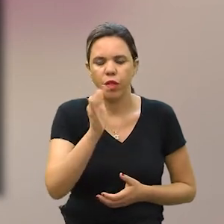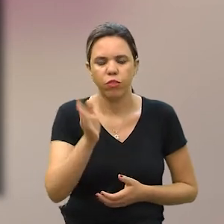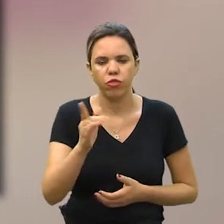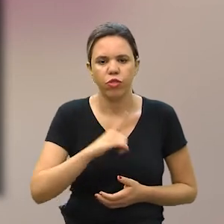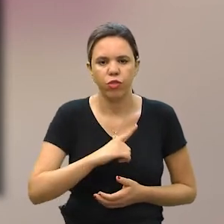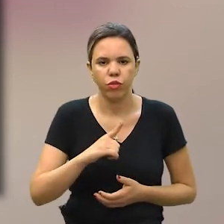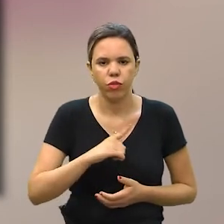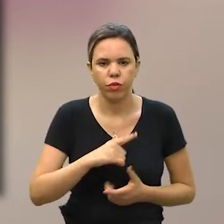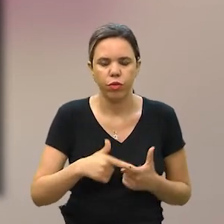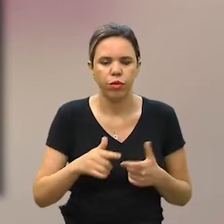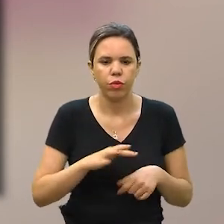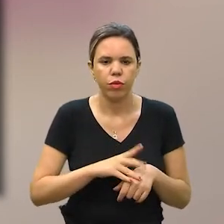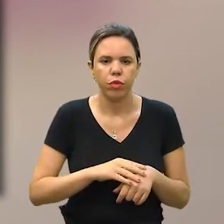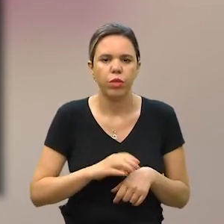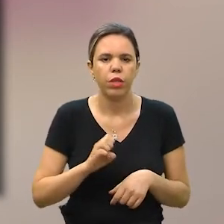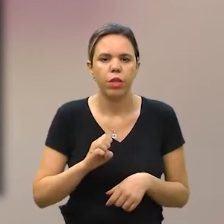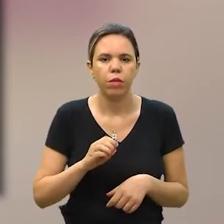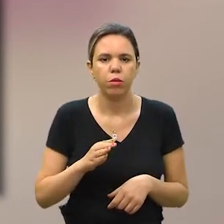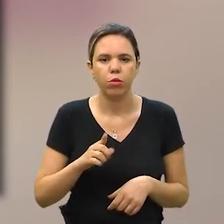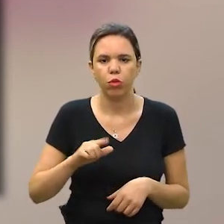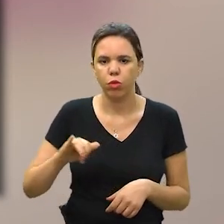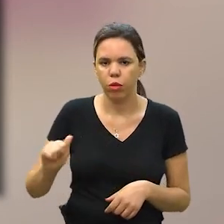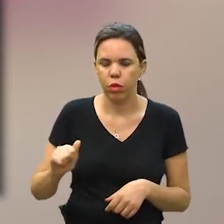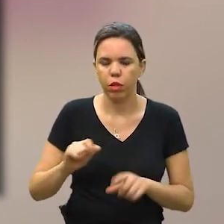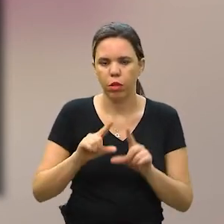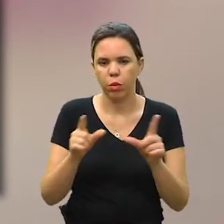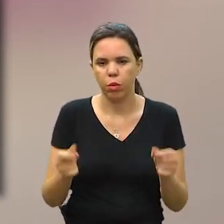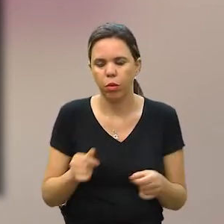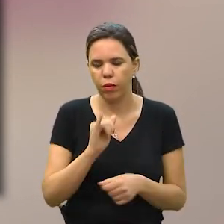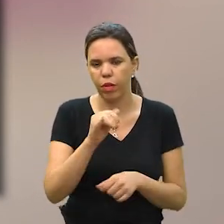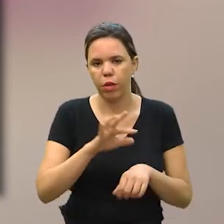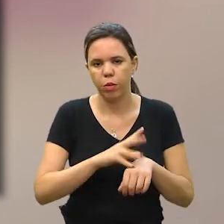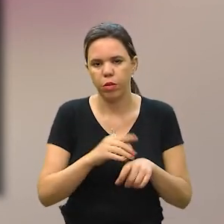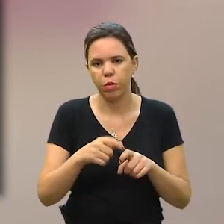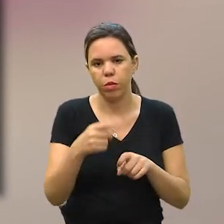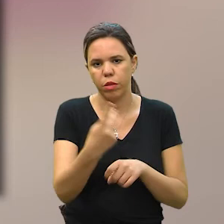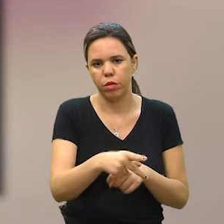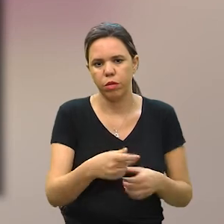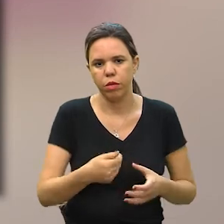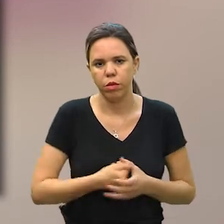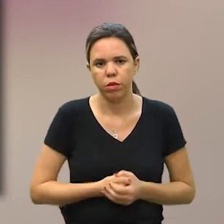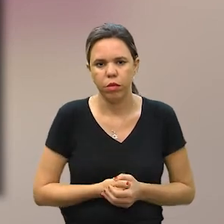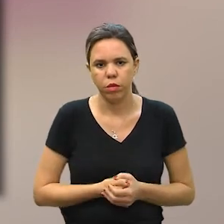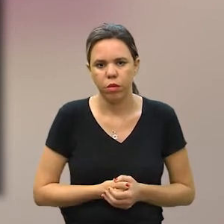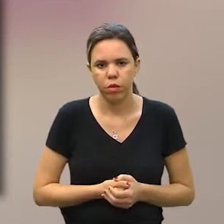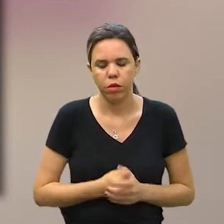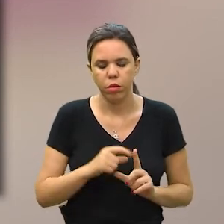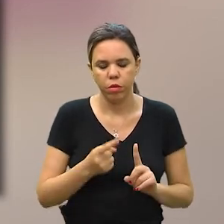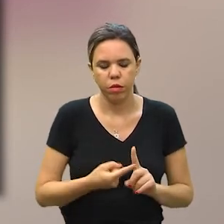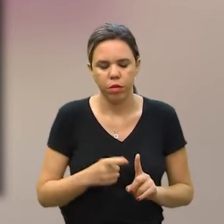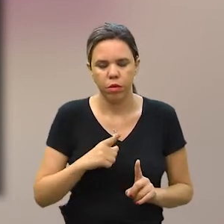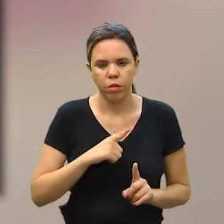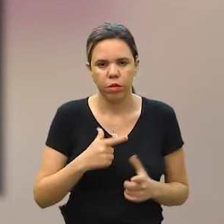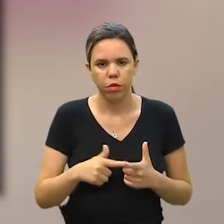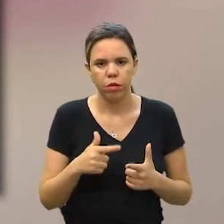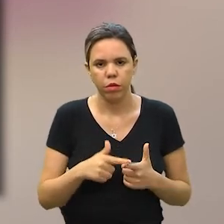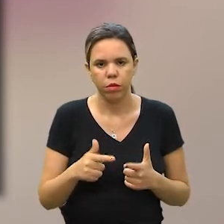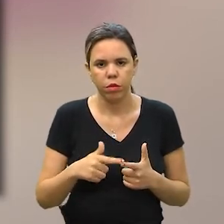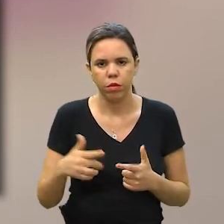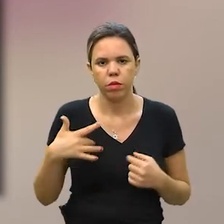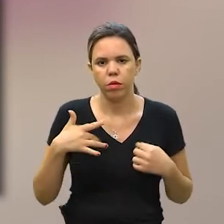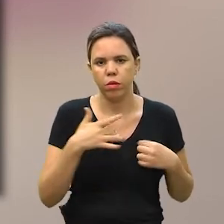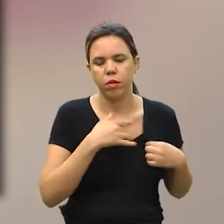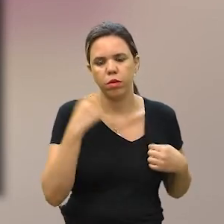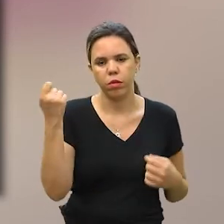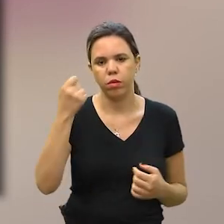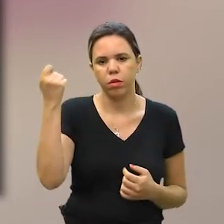já teve uma trombose ou embolia pulmonar para o seu médico, não é? E as gestantes que têm problemas de